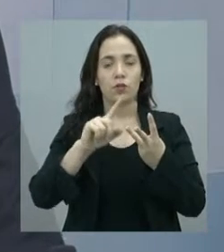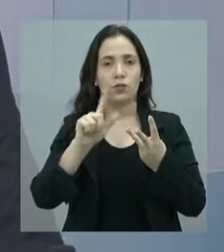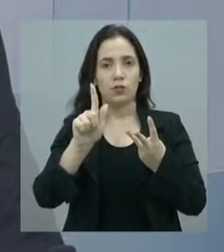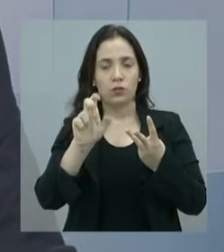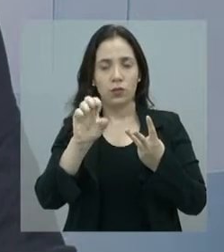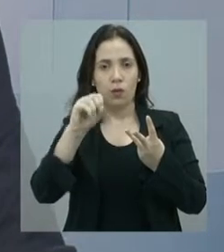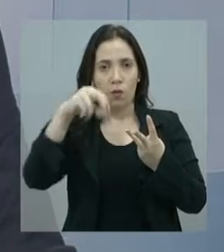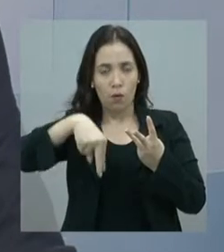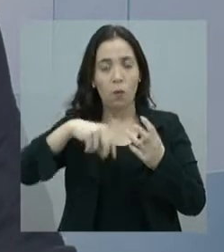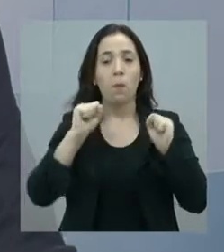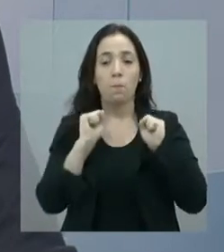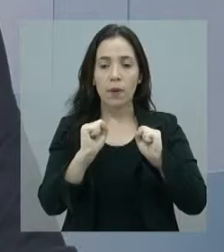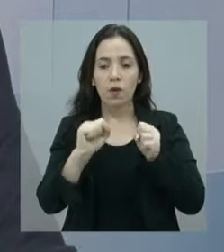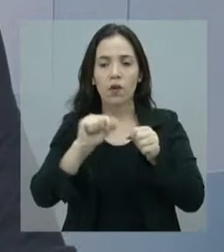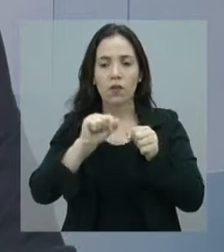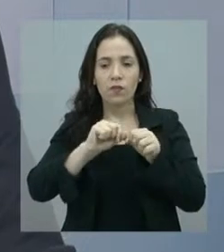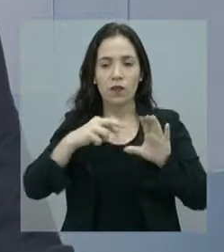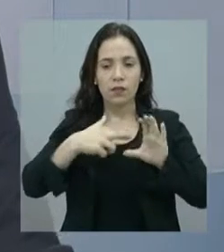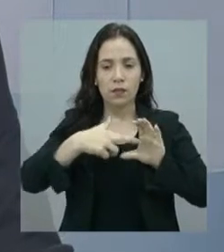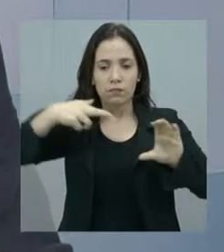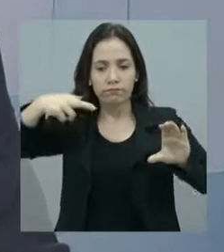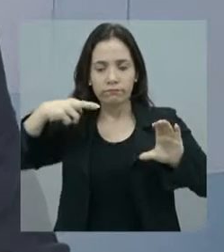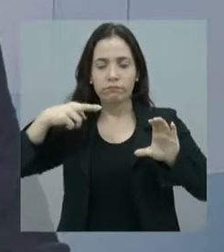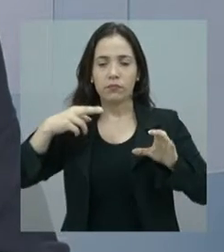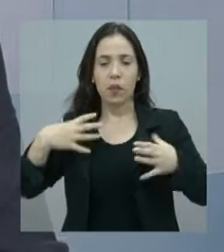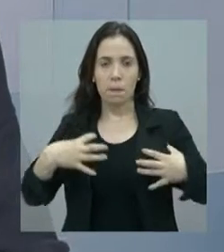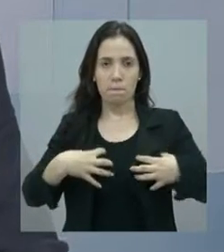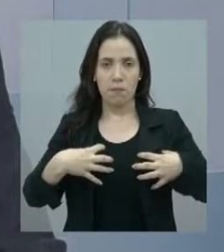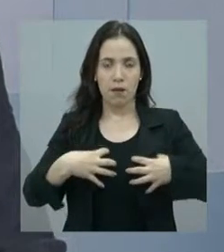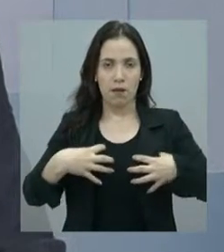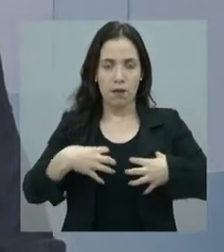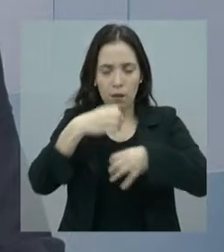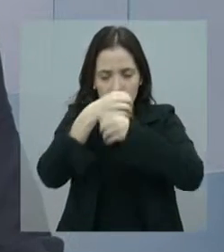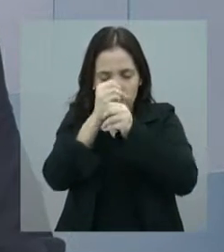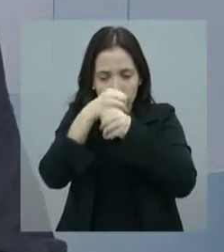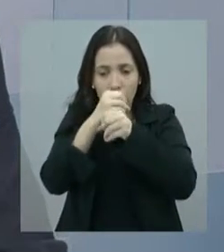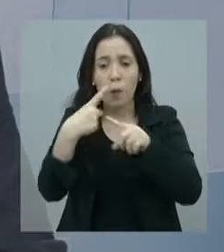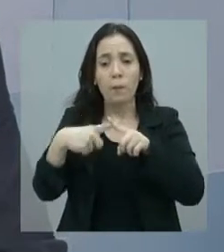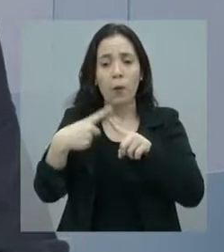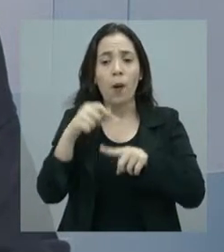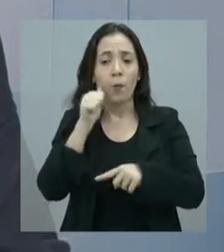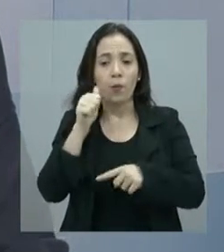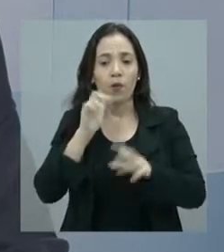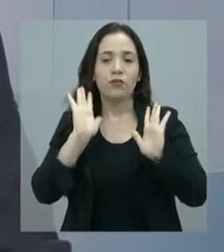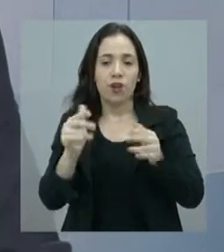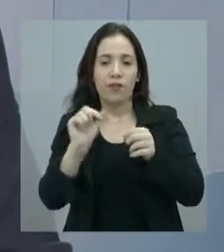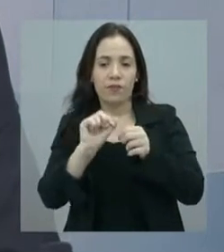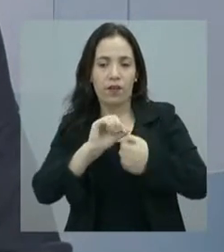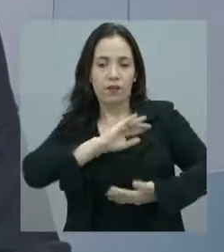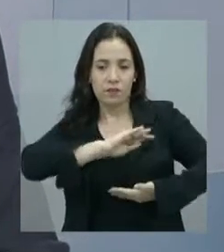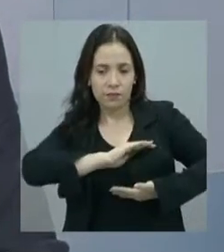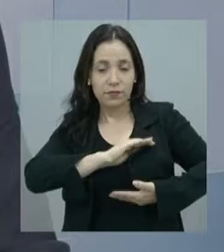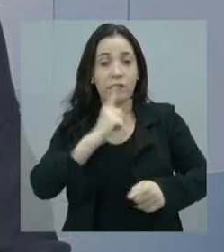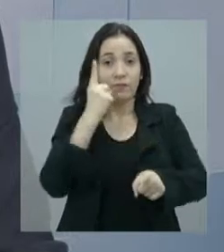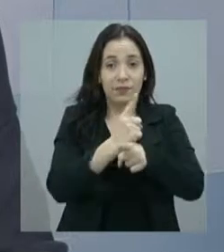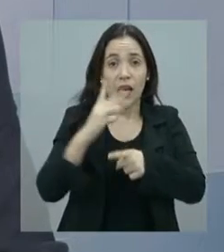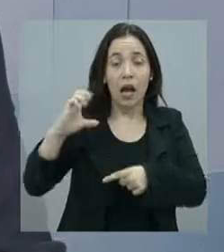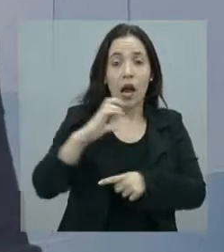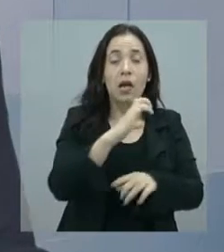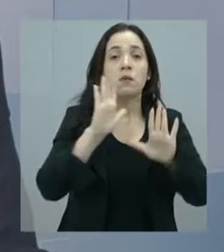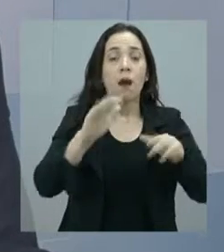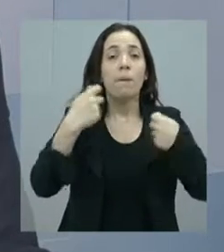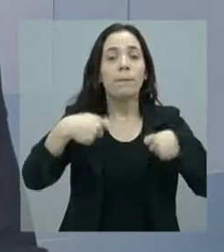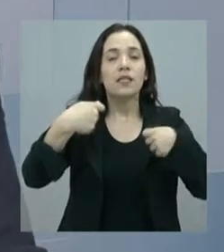fazer as biópsias de mama. Porque um grande problema é que a fazia mamografia, fazia ultrassom, sabia que estava com câncer, mas não tinha como